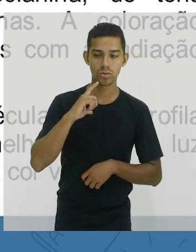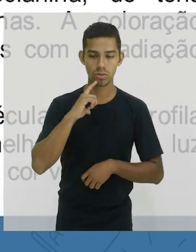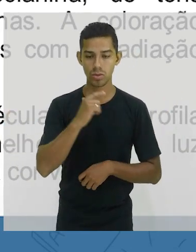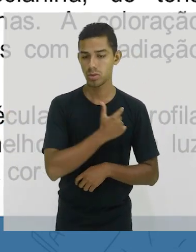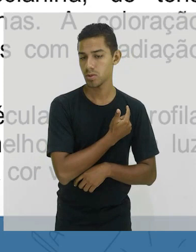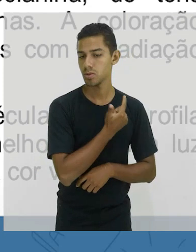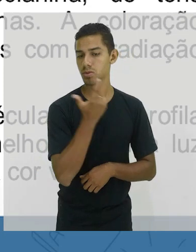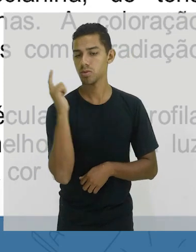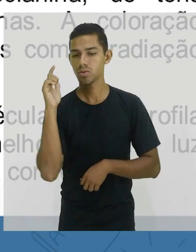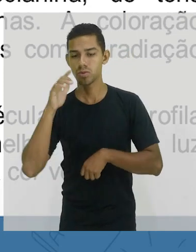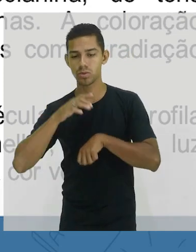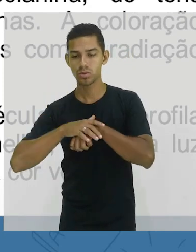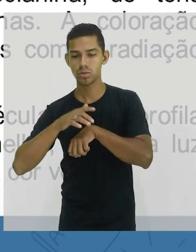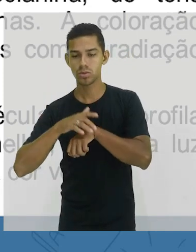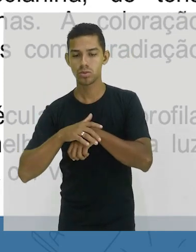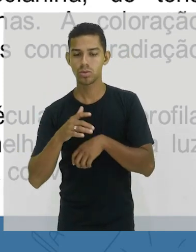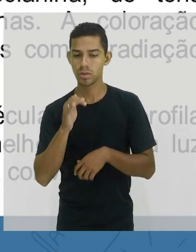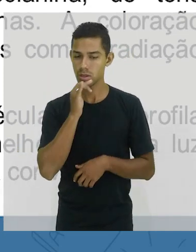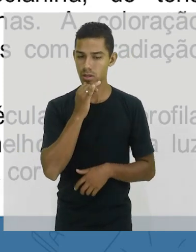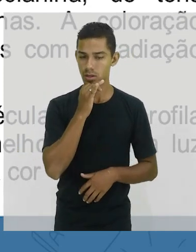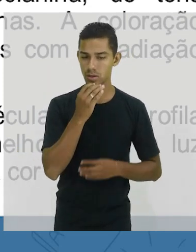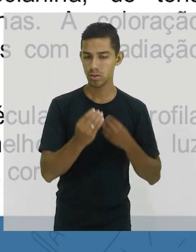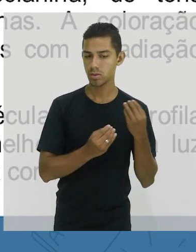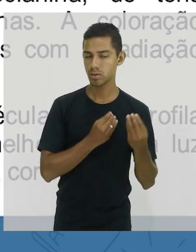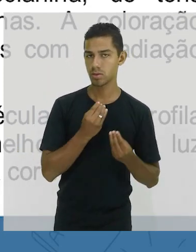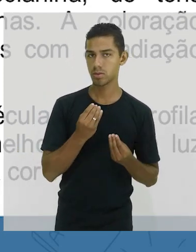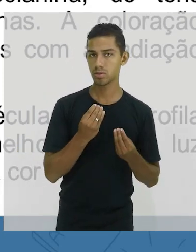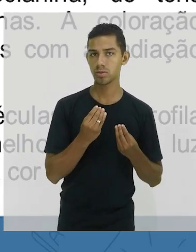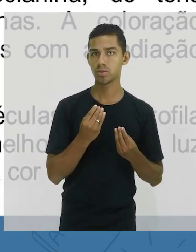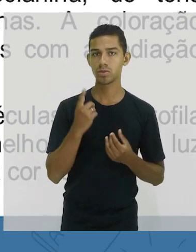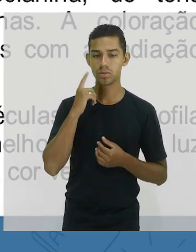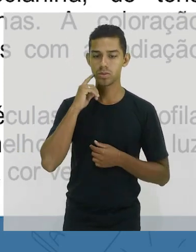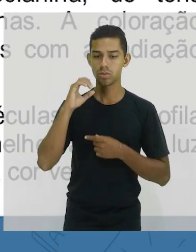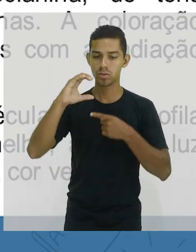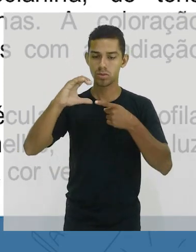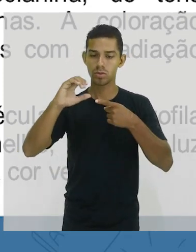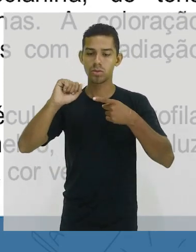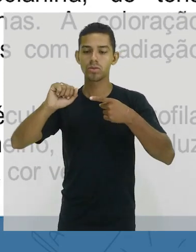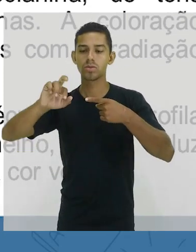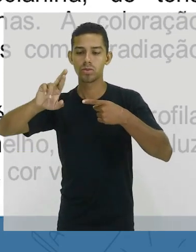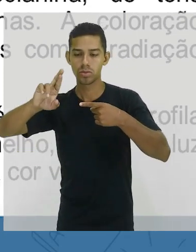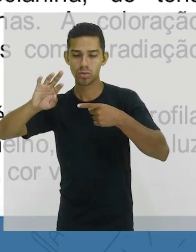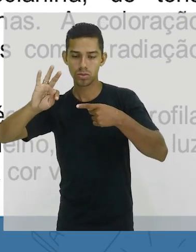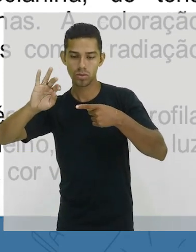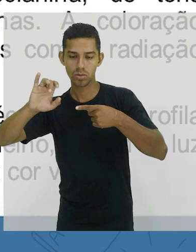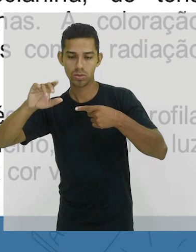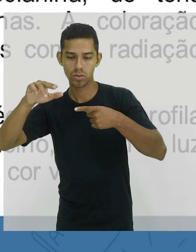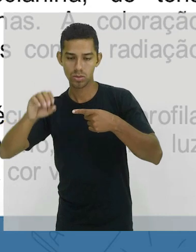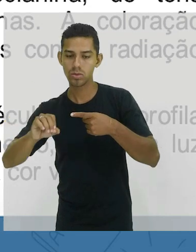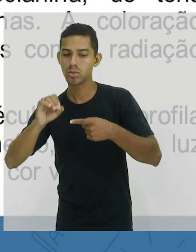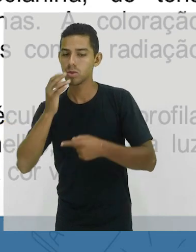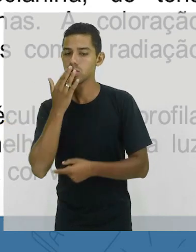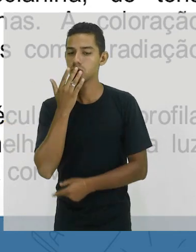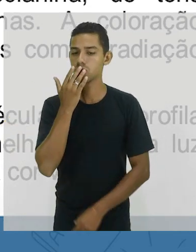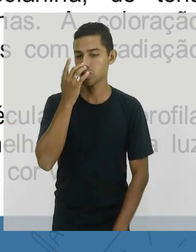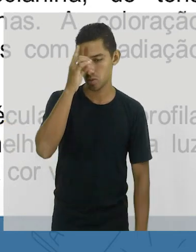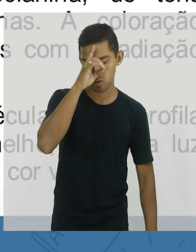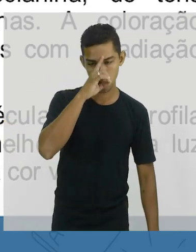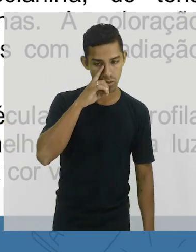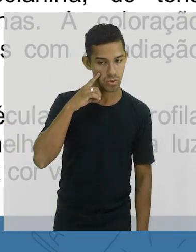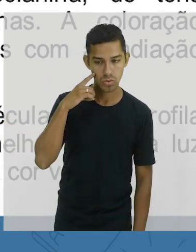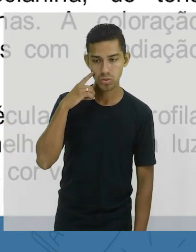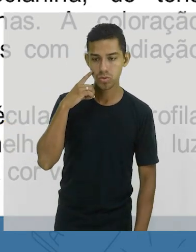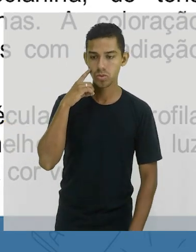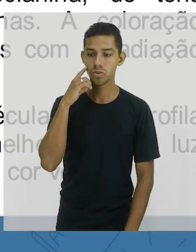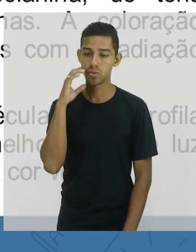outros pigmentos, como o careteno, de coloração amarelo alaranjado,